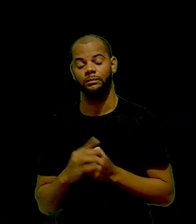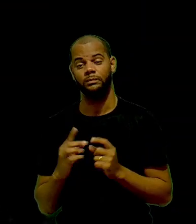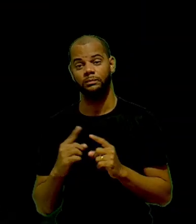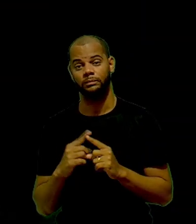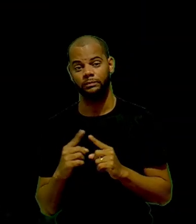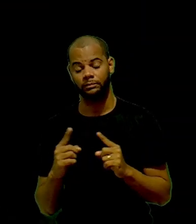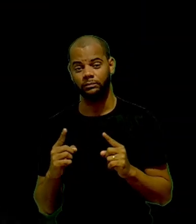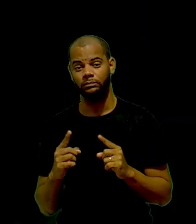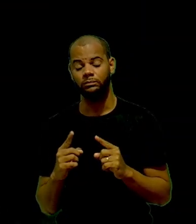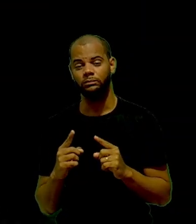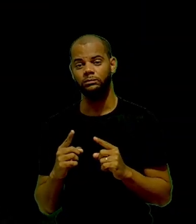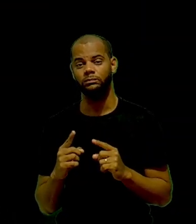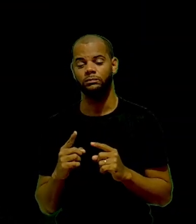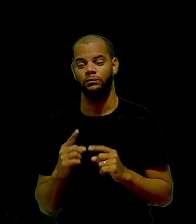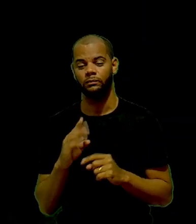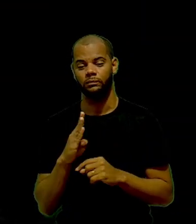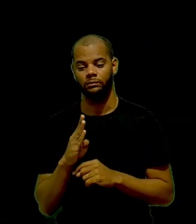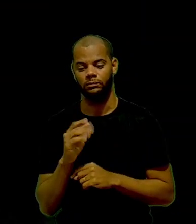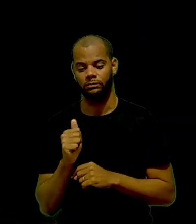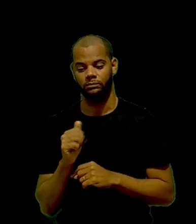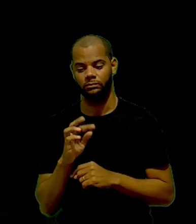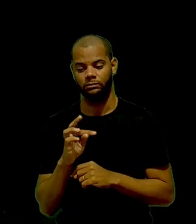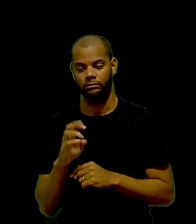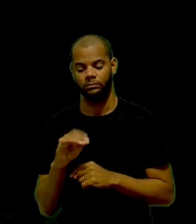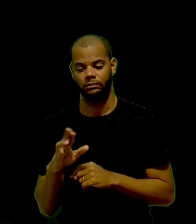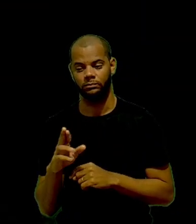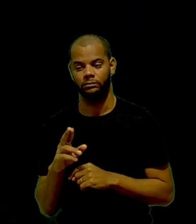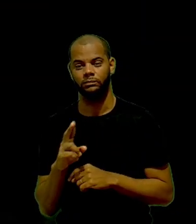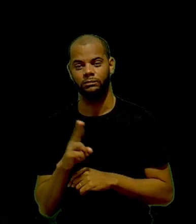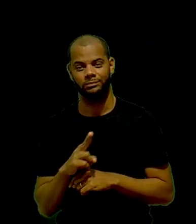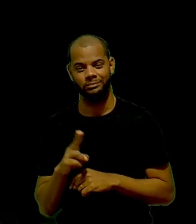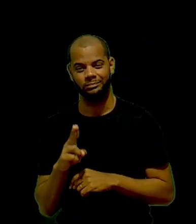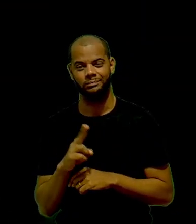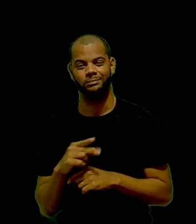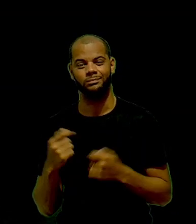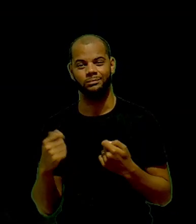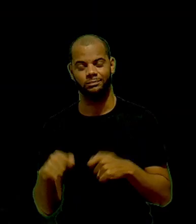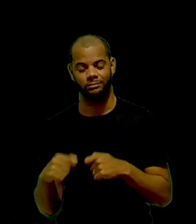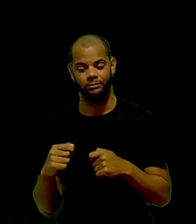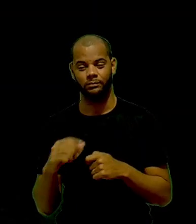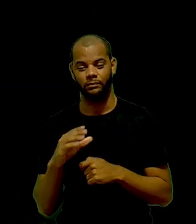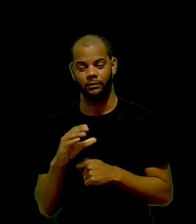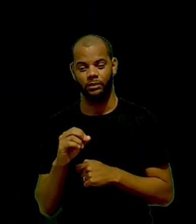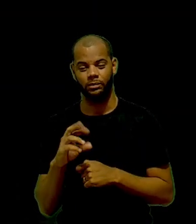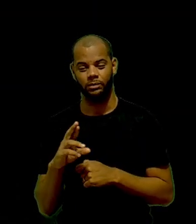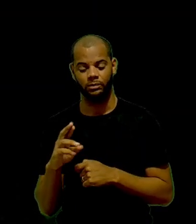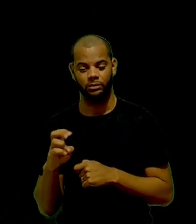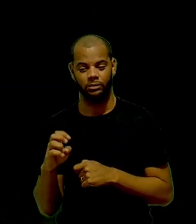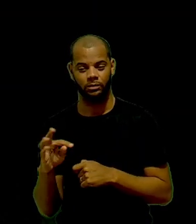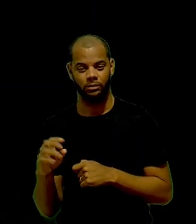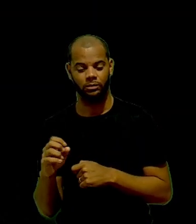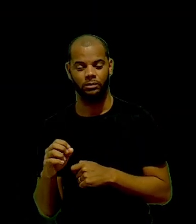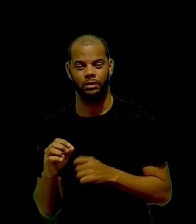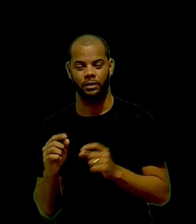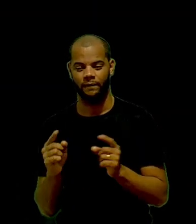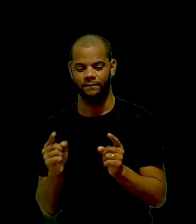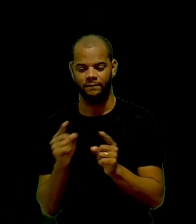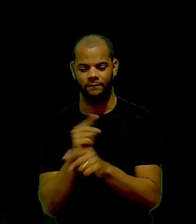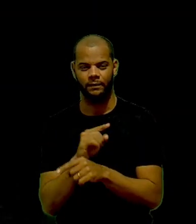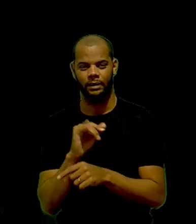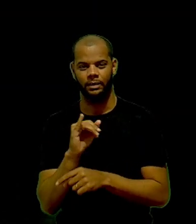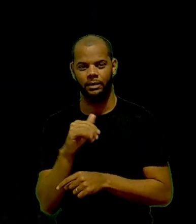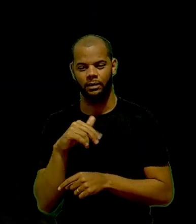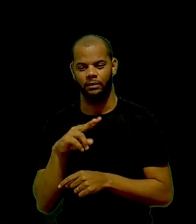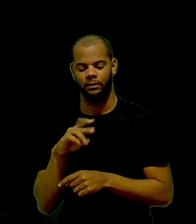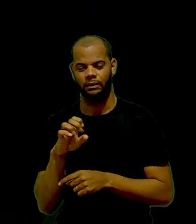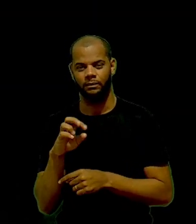elétrica. Mas as baterias geram corrente contínua. Então, eu tenho que passar essa corrente contínua por um inversor, por um sistema de controle